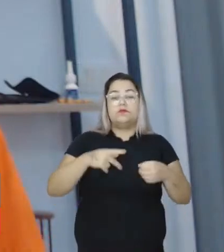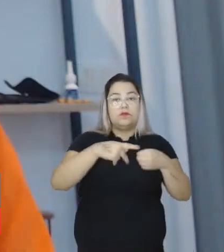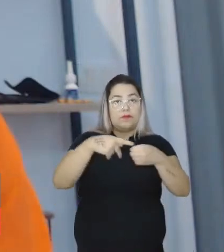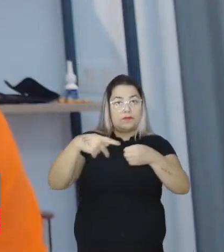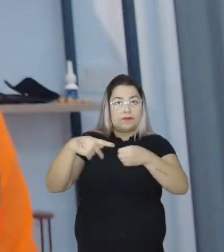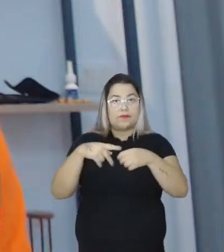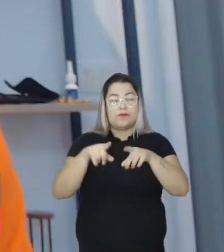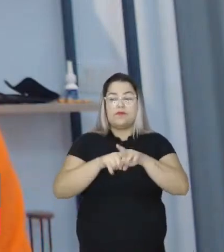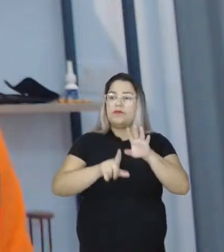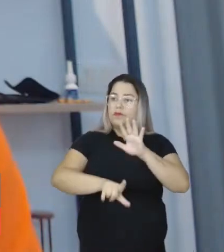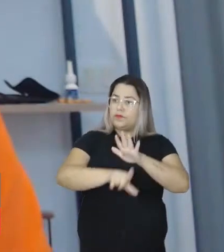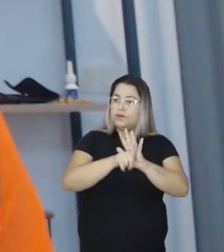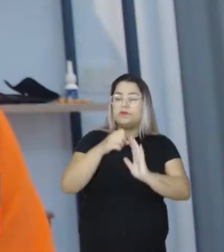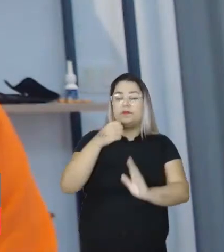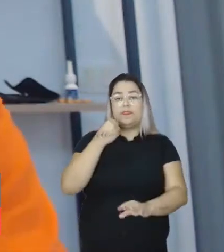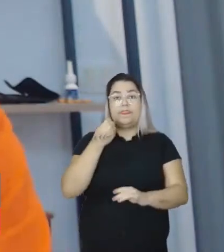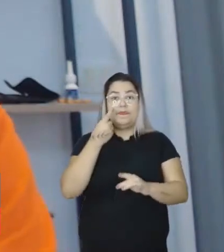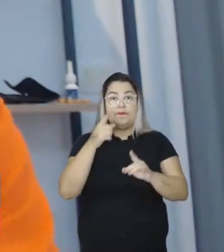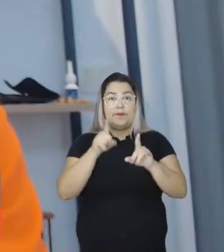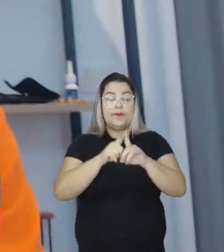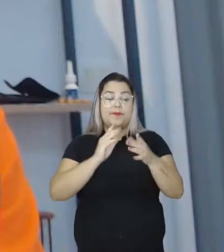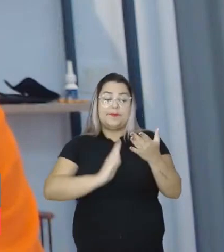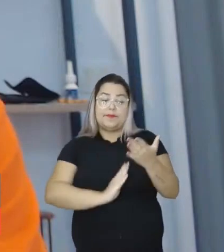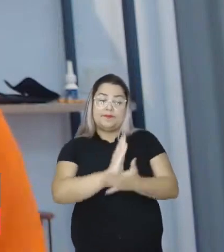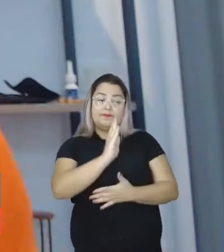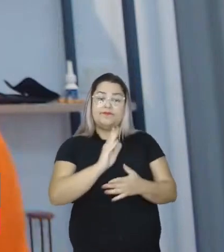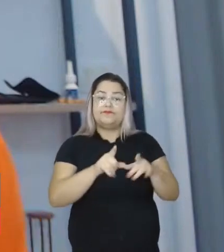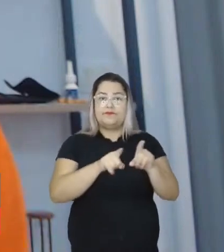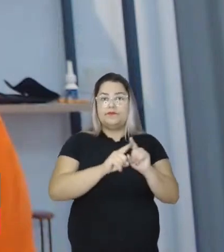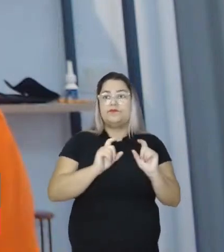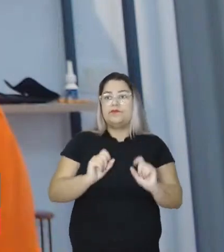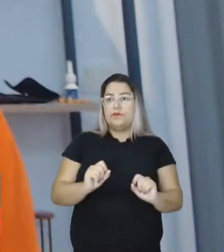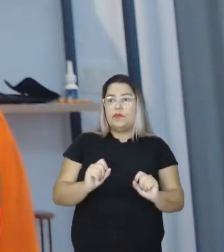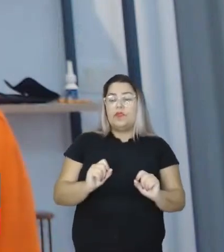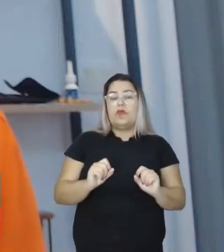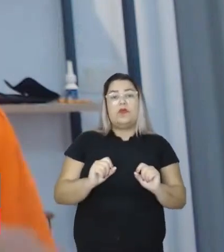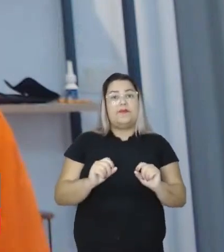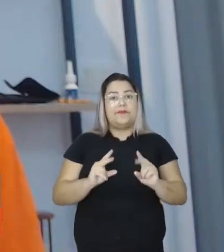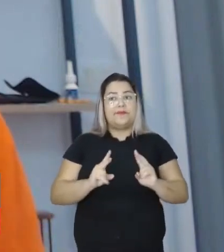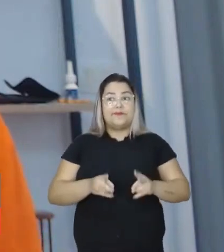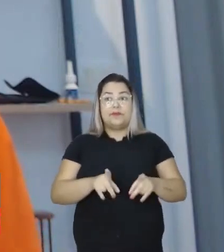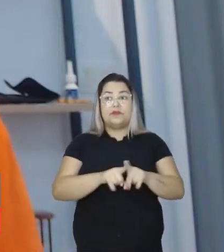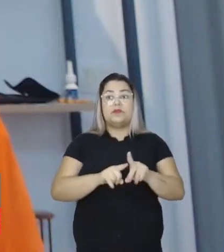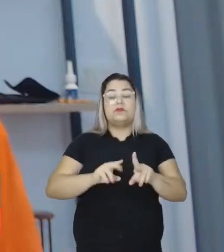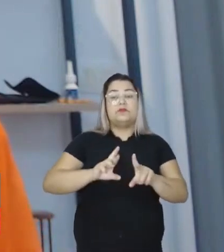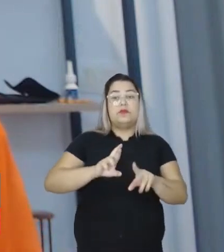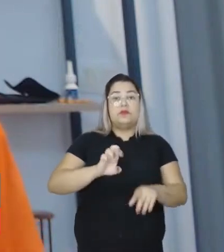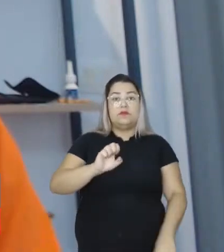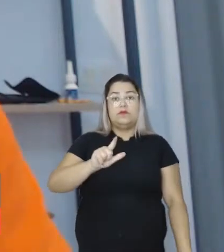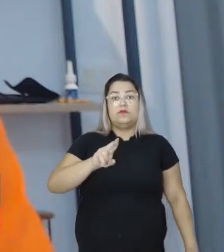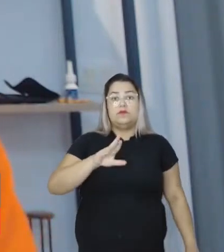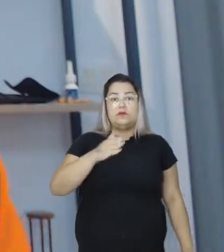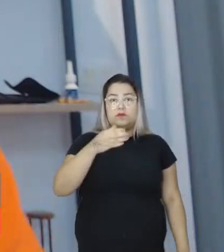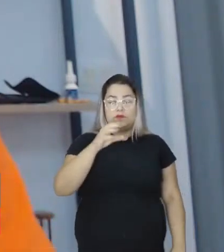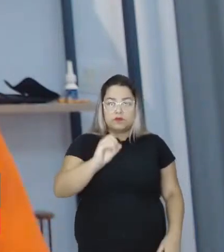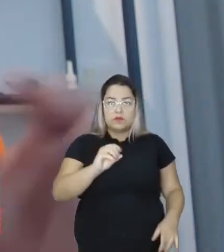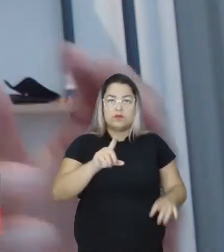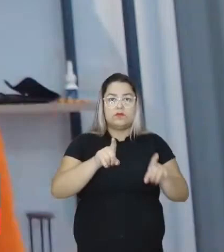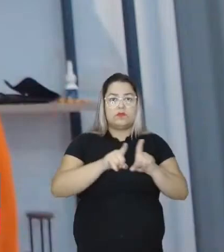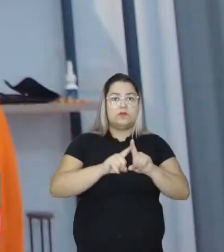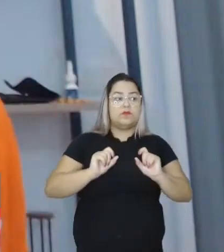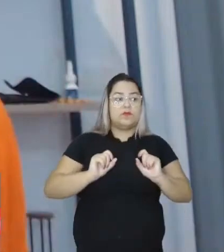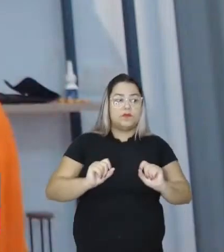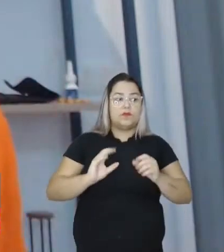decreto legislativo no Senado, que aprovou a revogação da resolução 42 da CGPAR, Foi